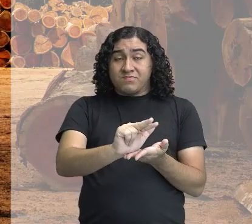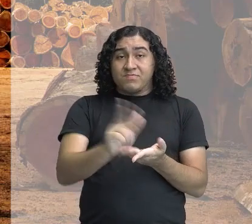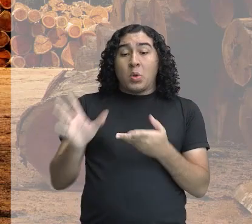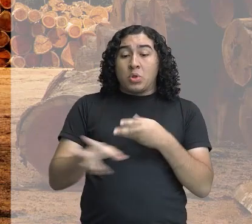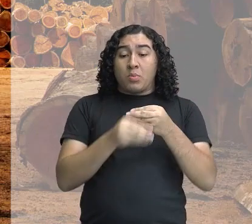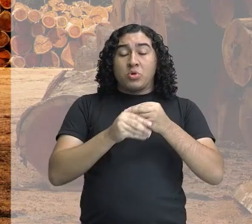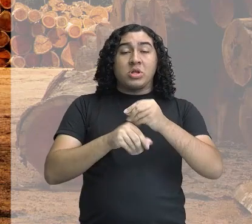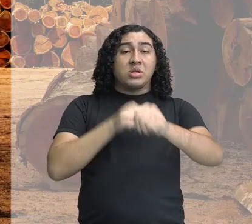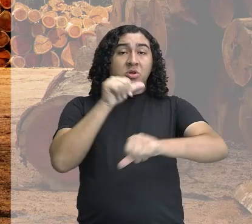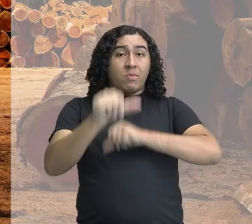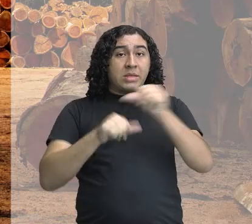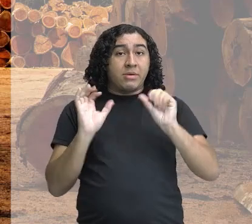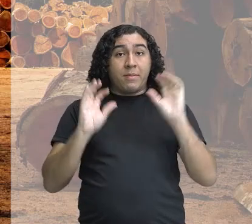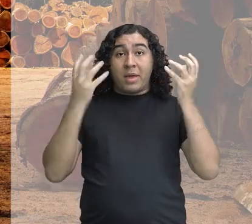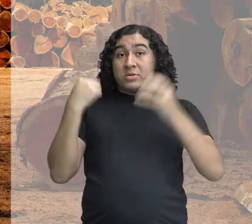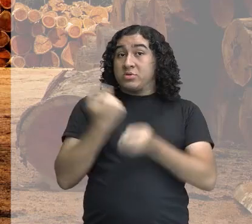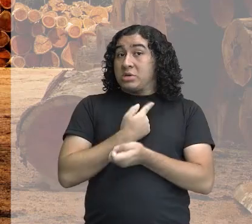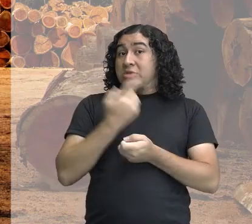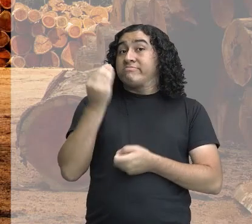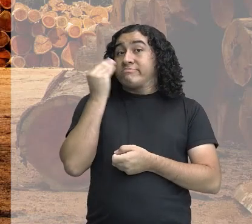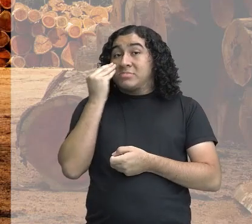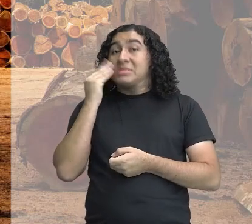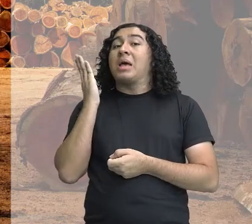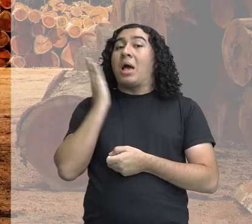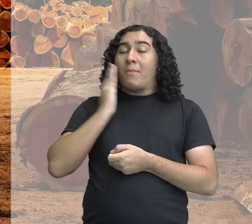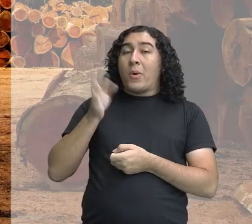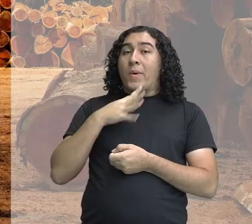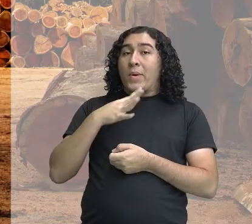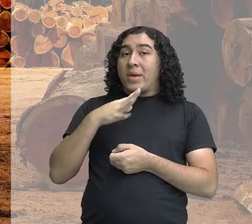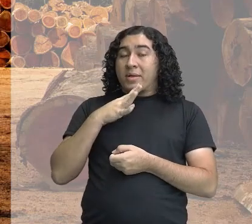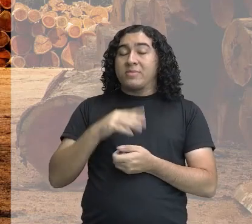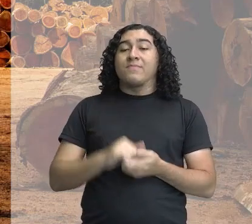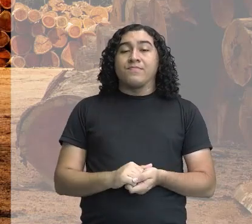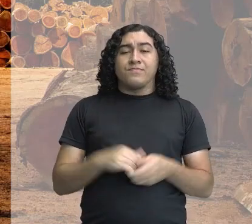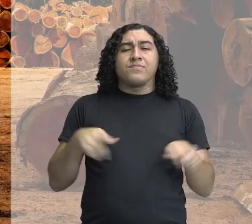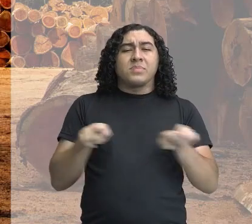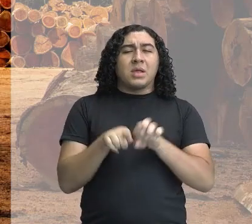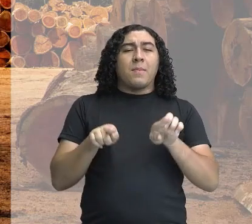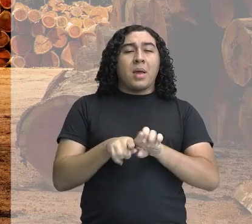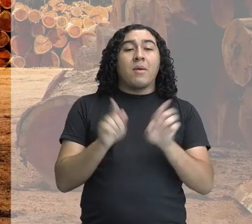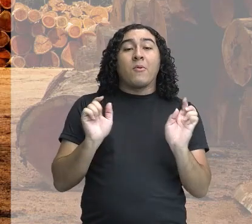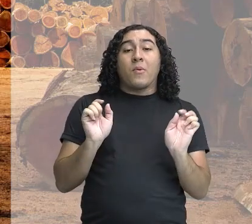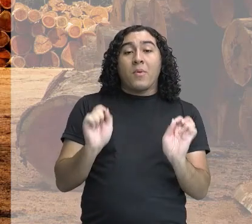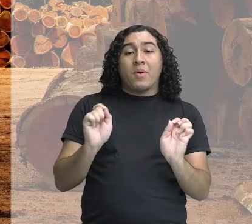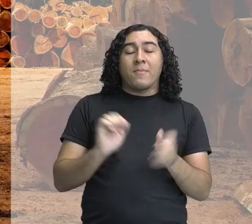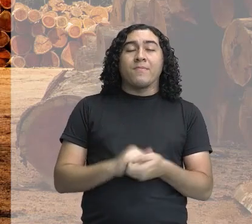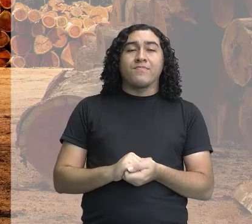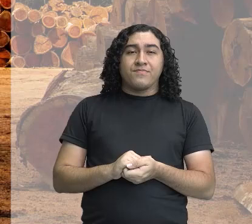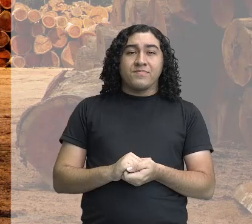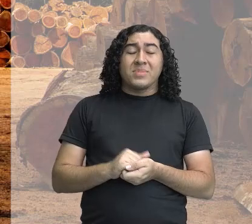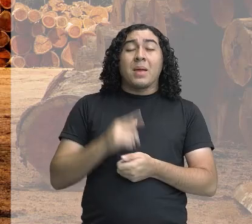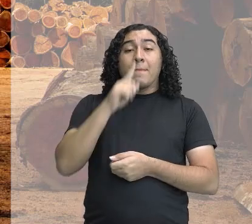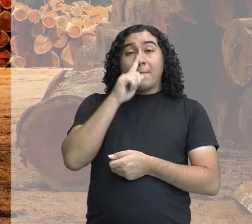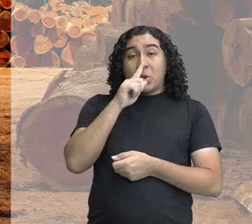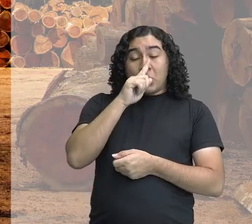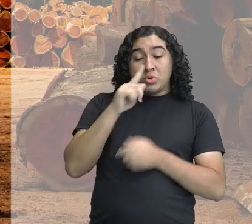mudanças climáticas, e nós estamos enfrentando esses problemas aí, né? E comprometendo os meios